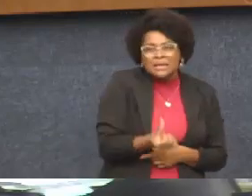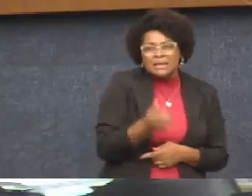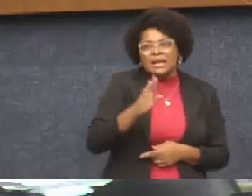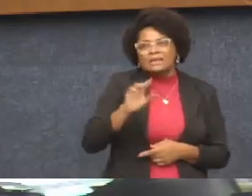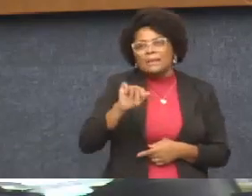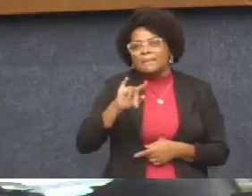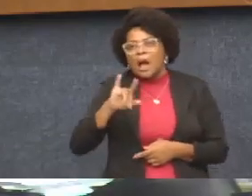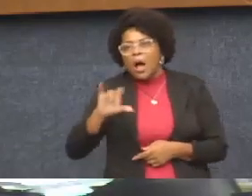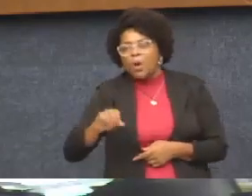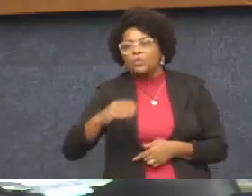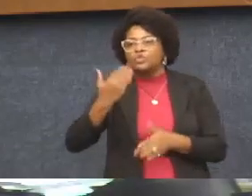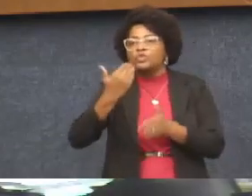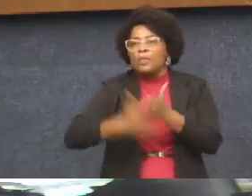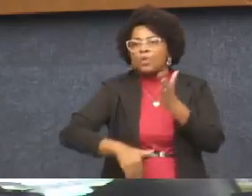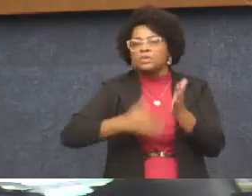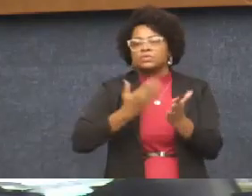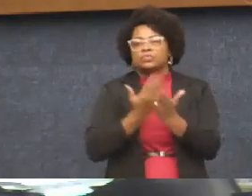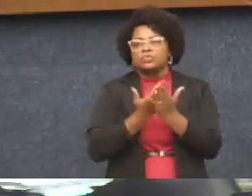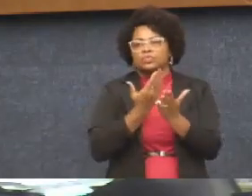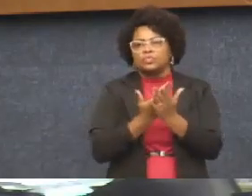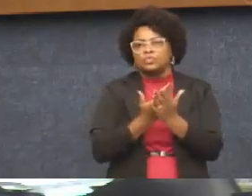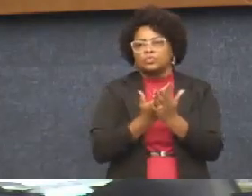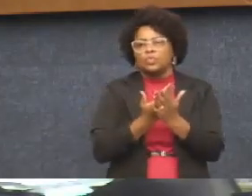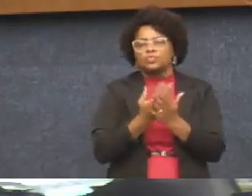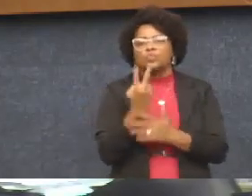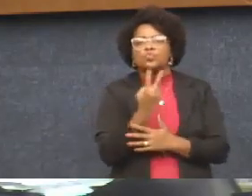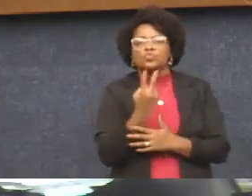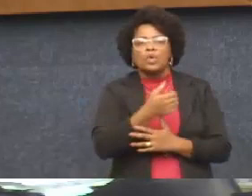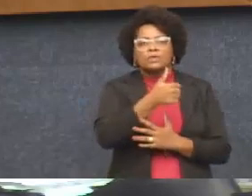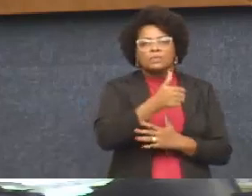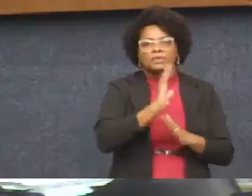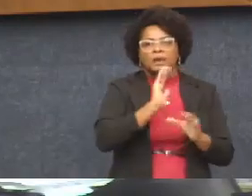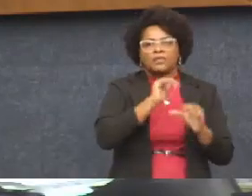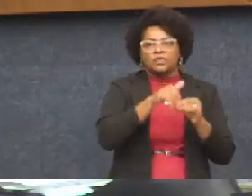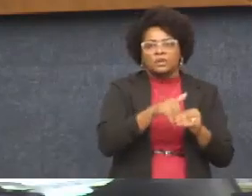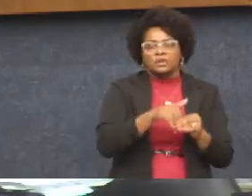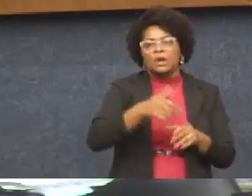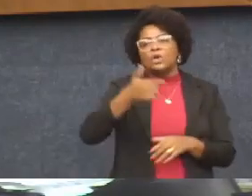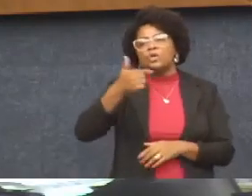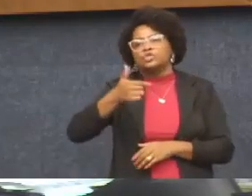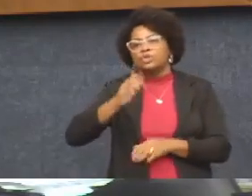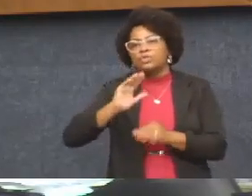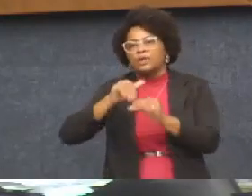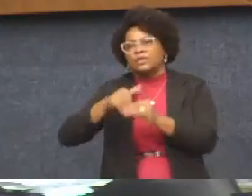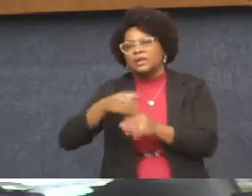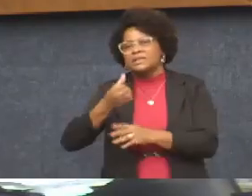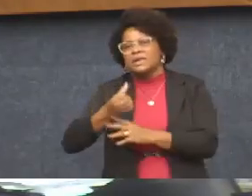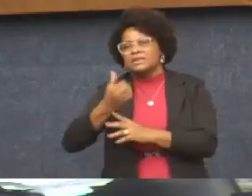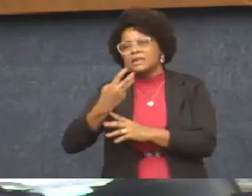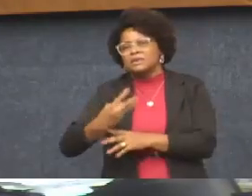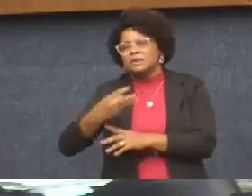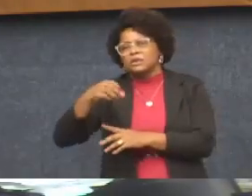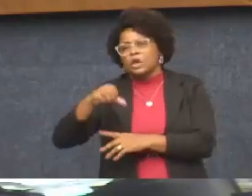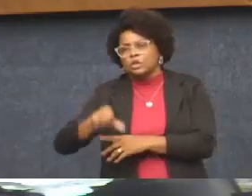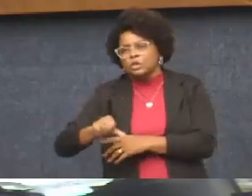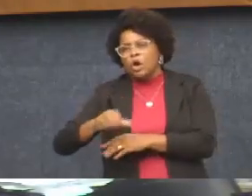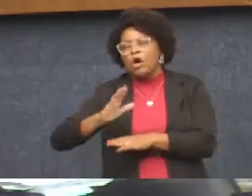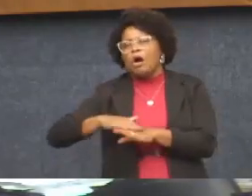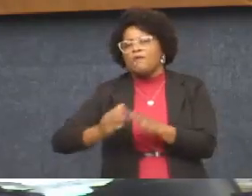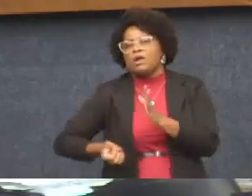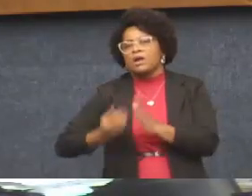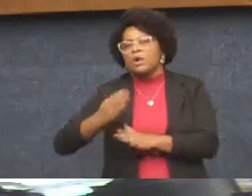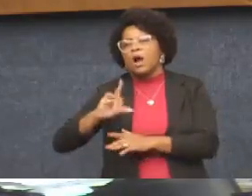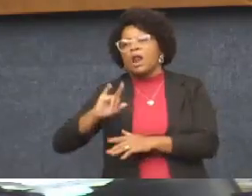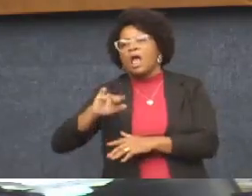sobre bolsas de estudo, ambos em primeiro turno. Em segundo turno, 639/23 do Cláudio, programa Mães